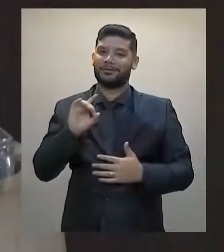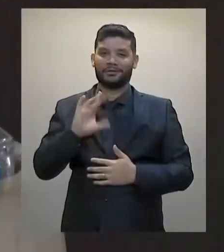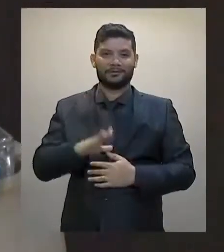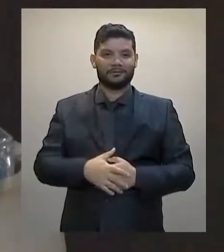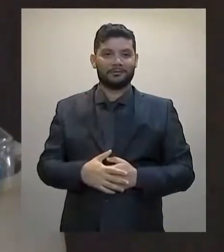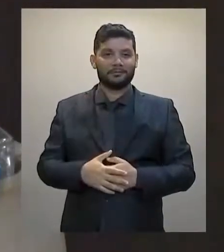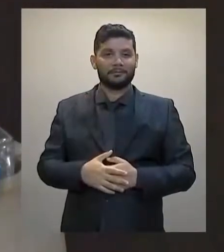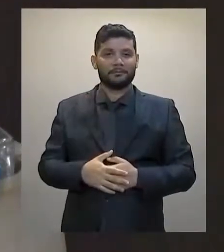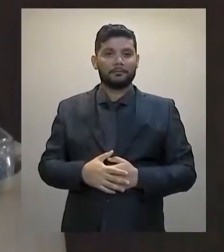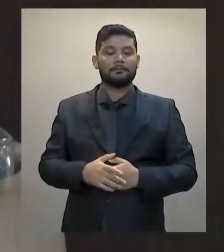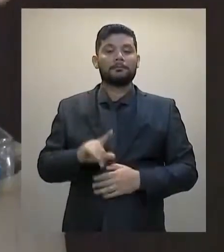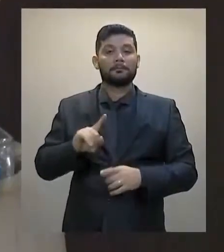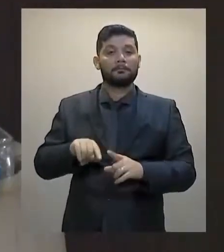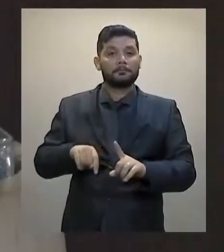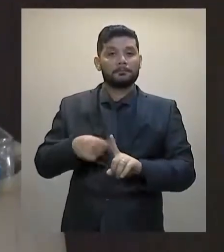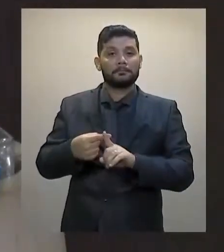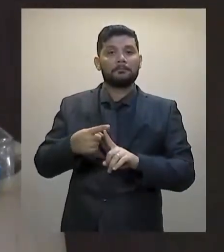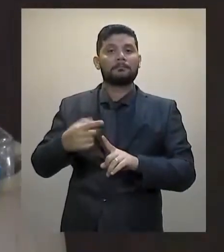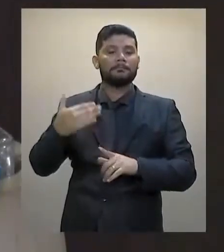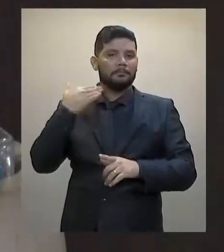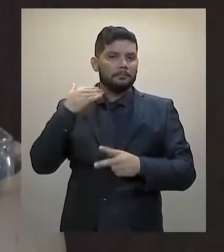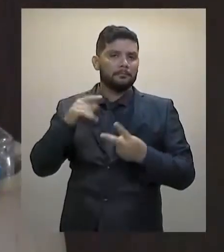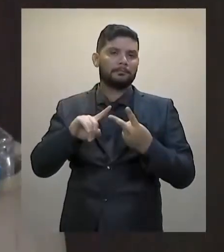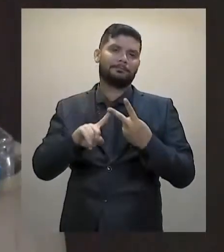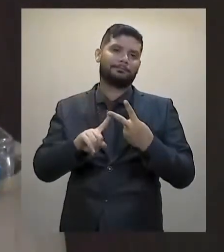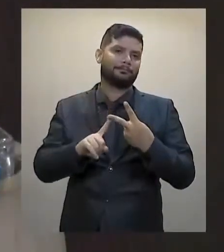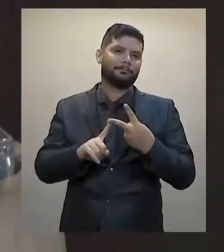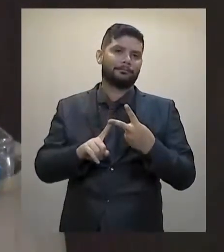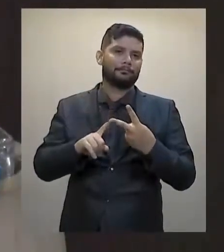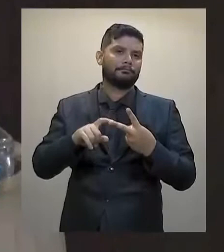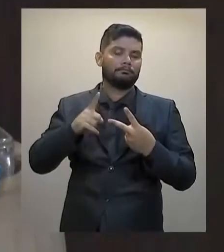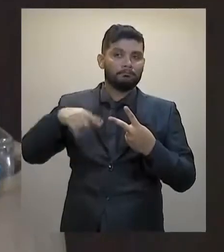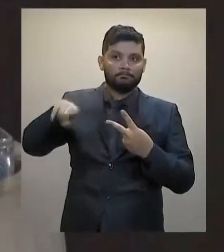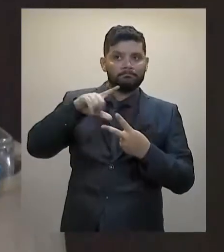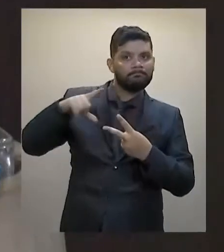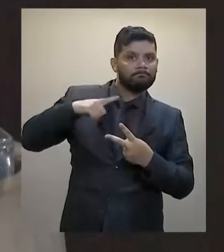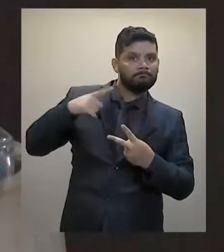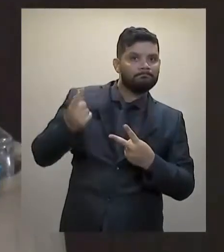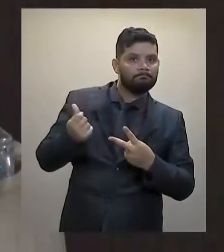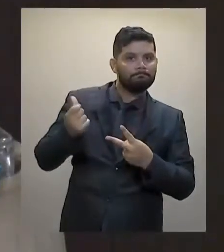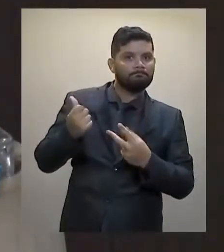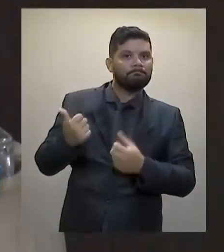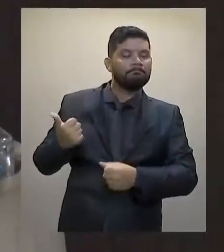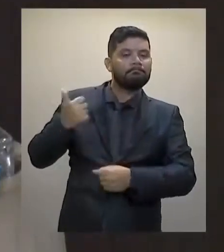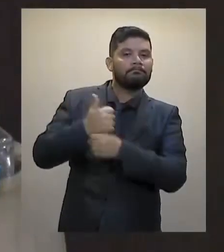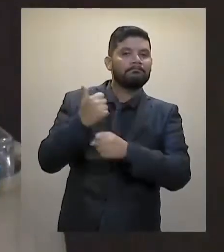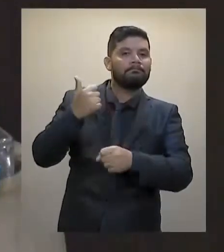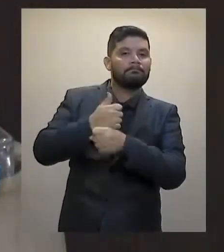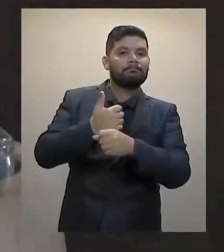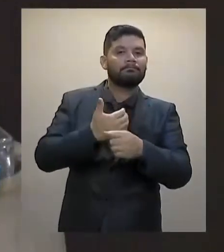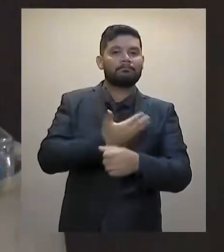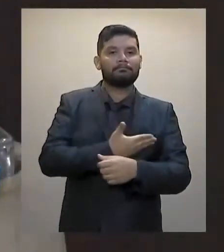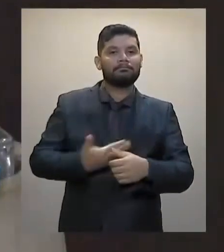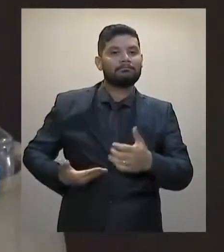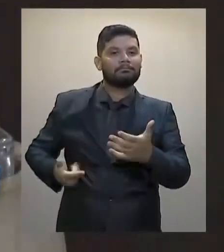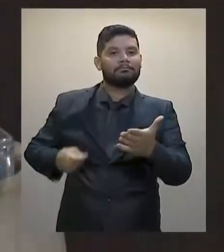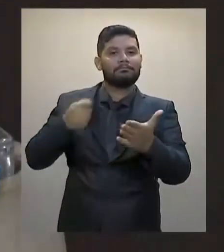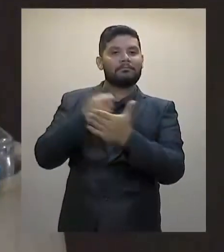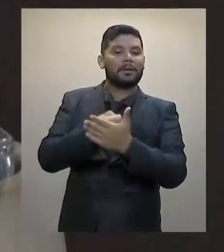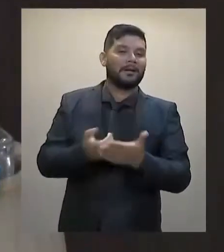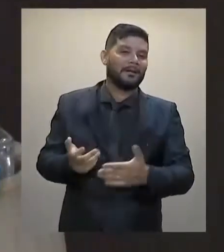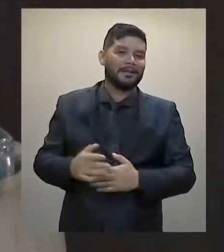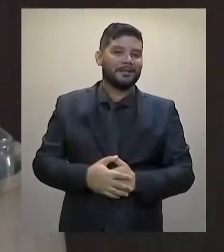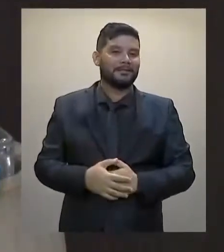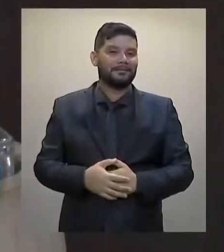essenciais, interessa aos banqueiros, interessa, sobretudo, aqueles que querem substituir os serviços públicos por serviços pagos. A